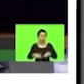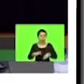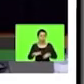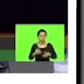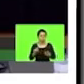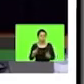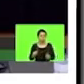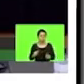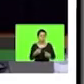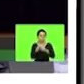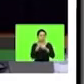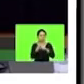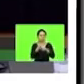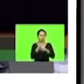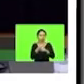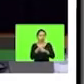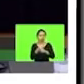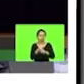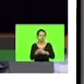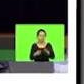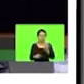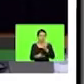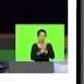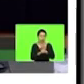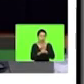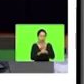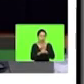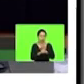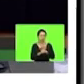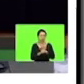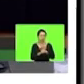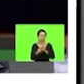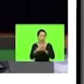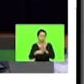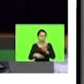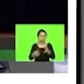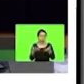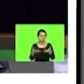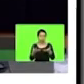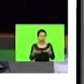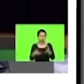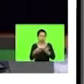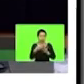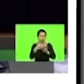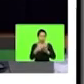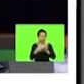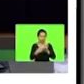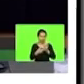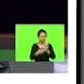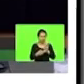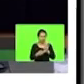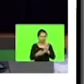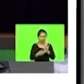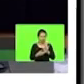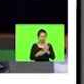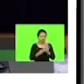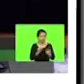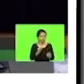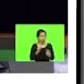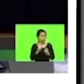dele sobre um pronunciamento que ele deu em sessão cobrando uma revisão do Código